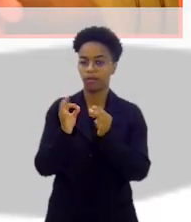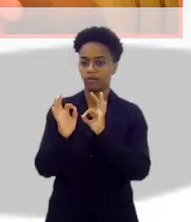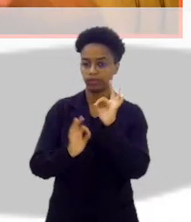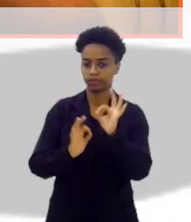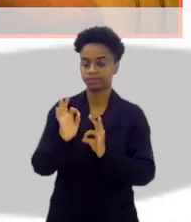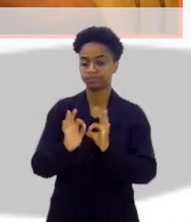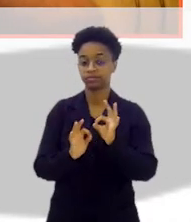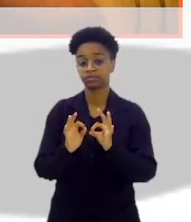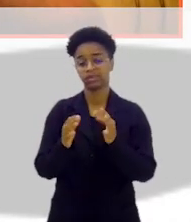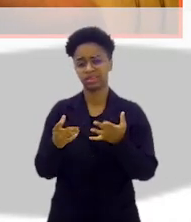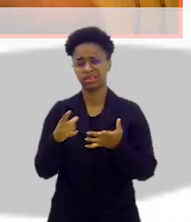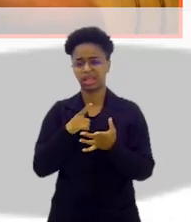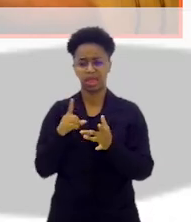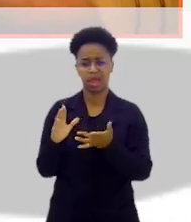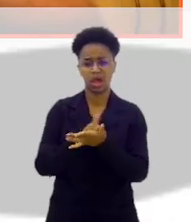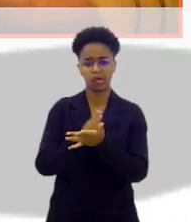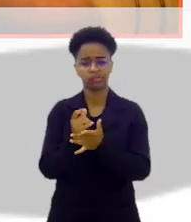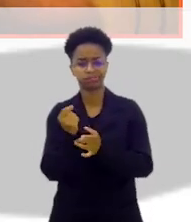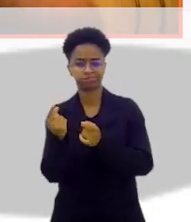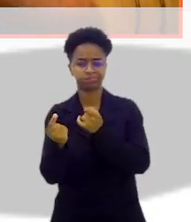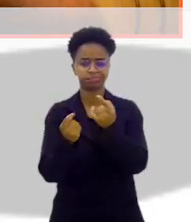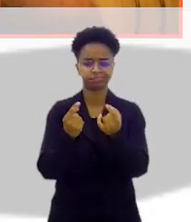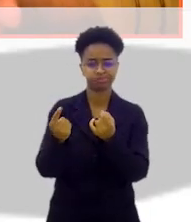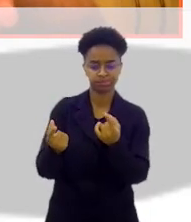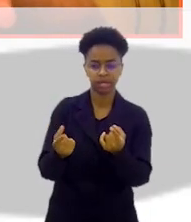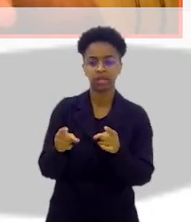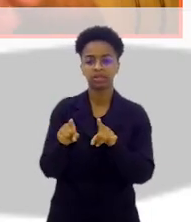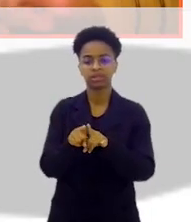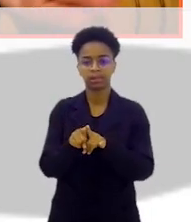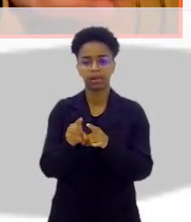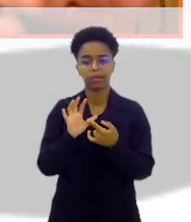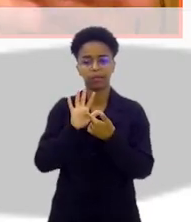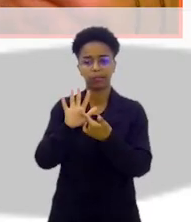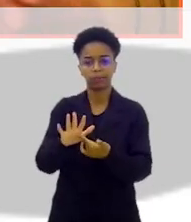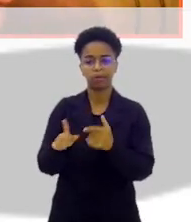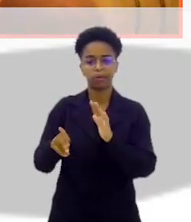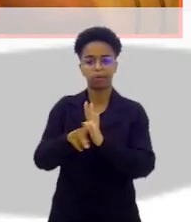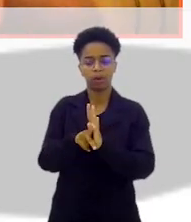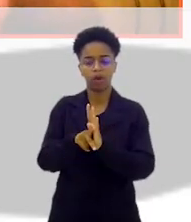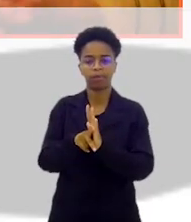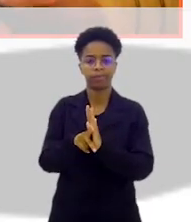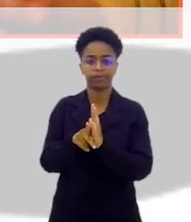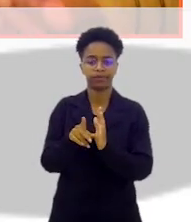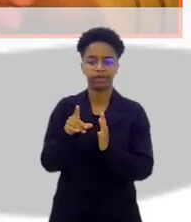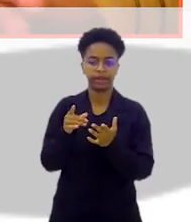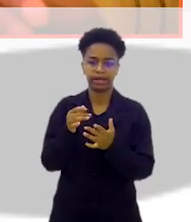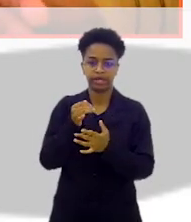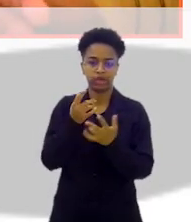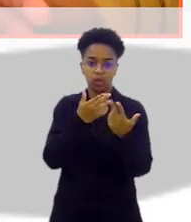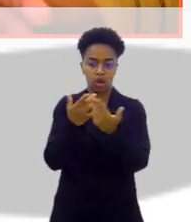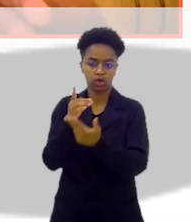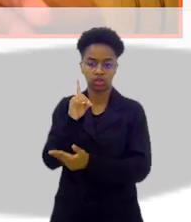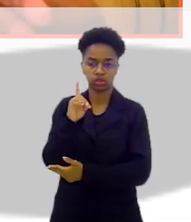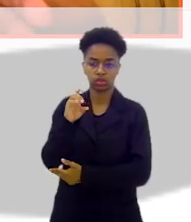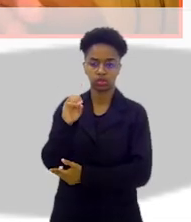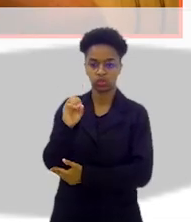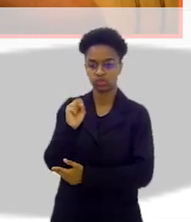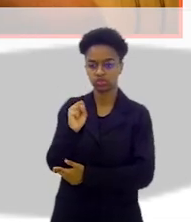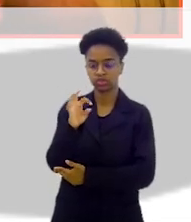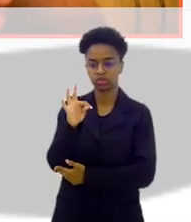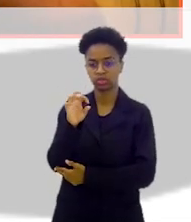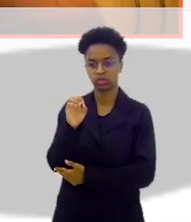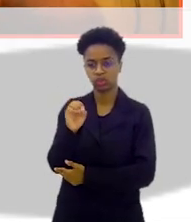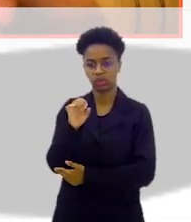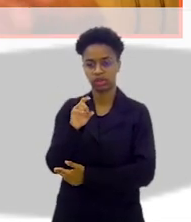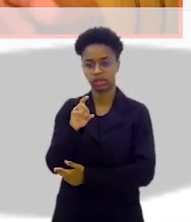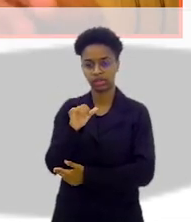físicos, salvo as exceções da introspecção trazidas por escritores como Dostoiévski. É